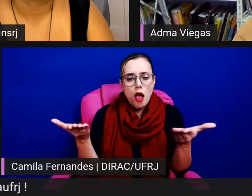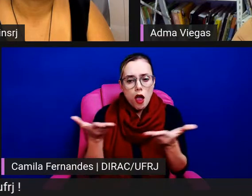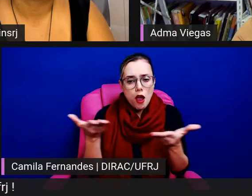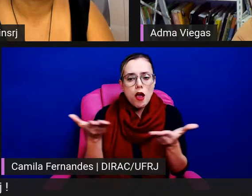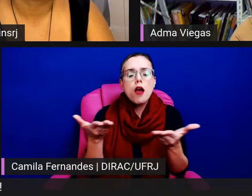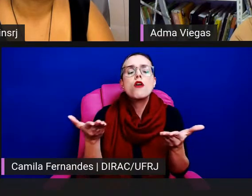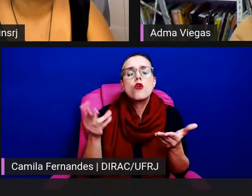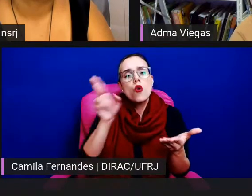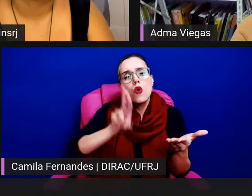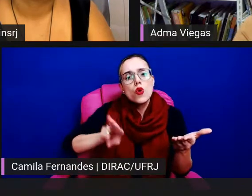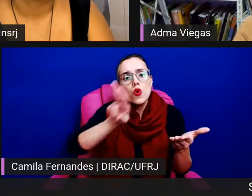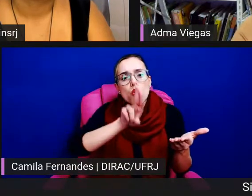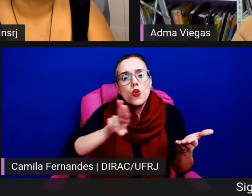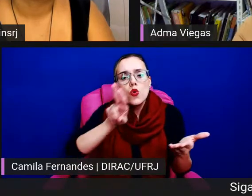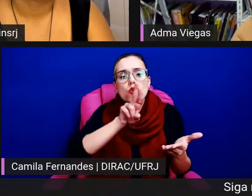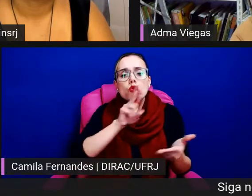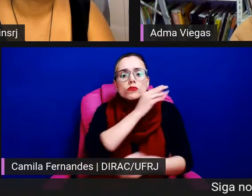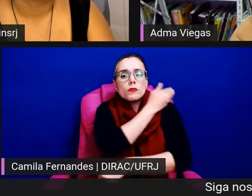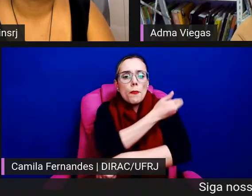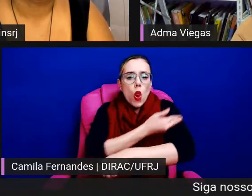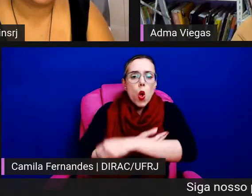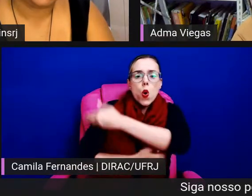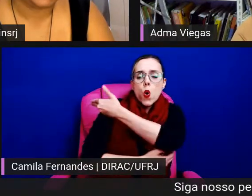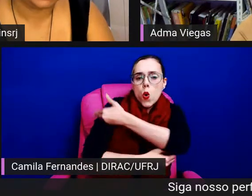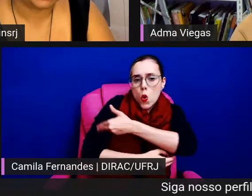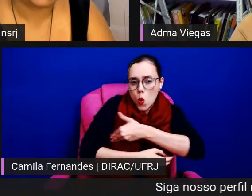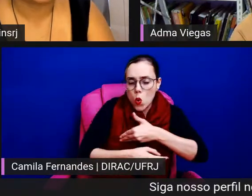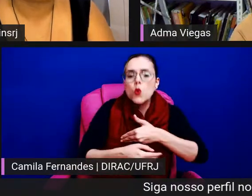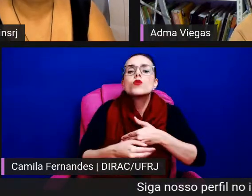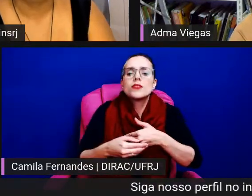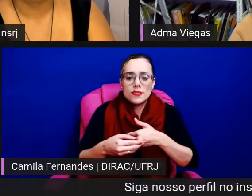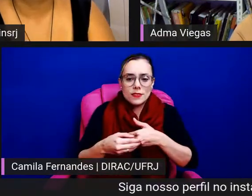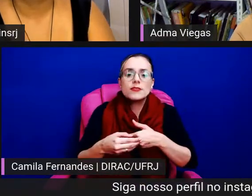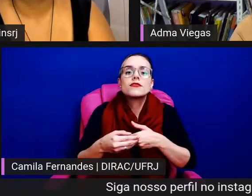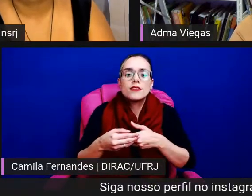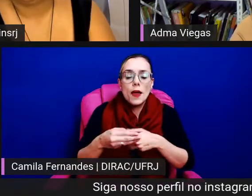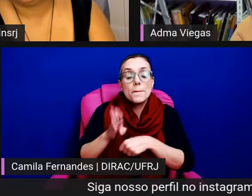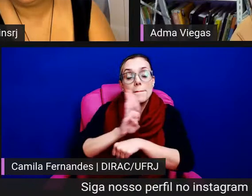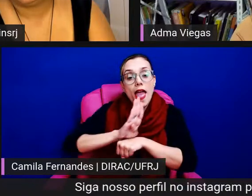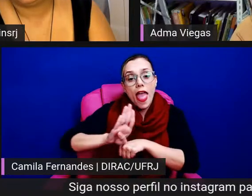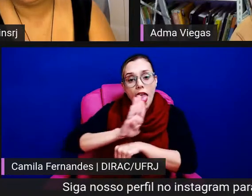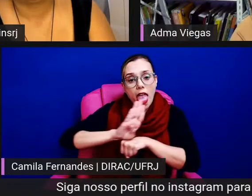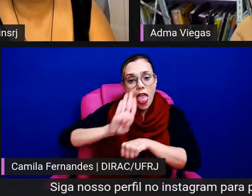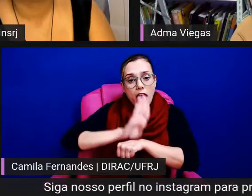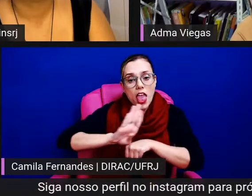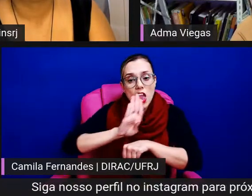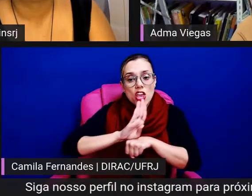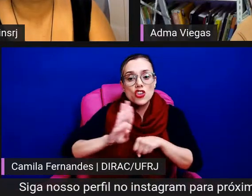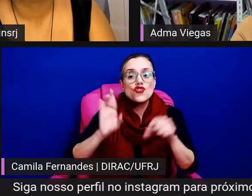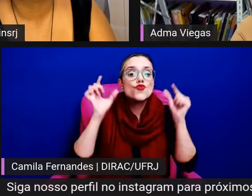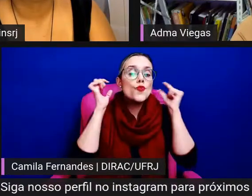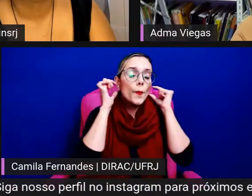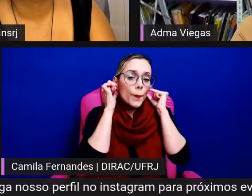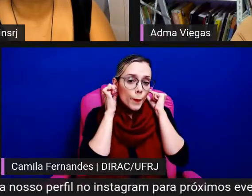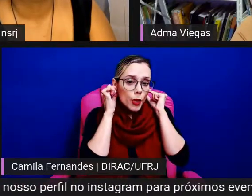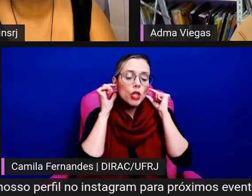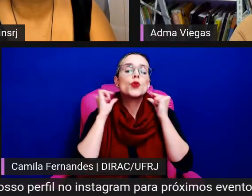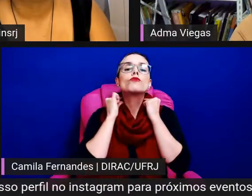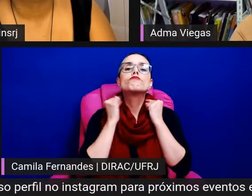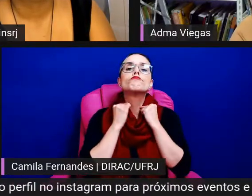blusa de cor caramelo, estou com brincos e um pequeno